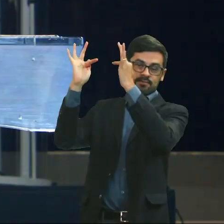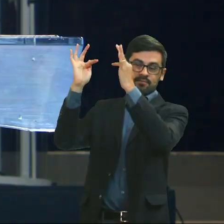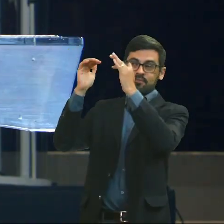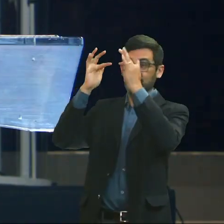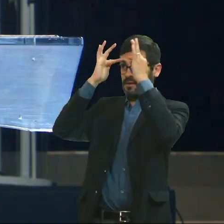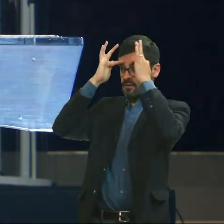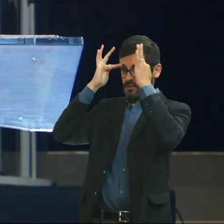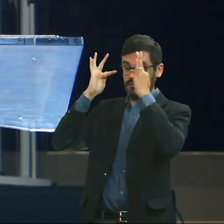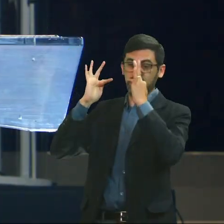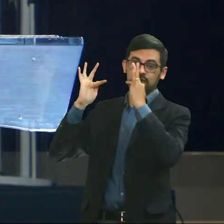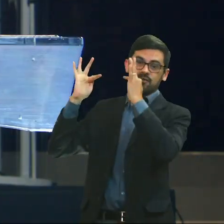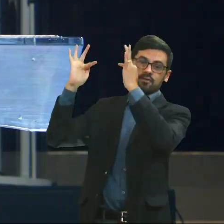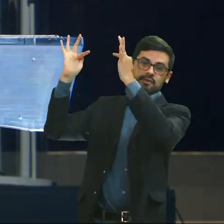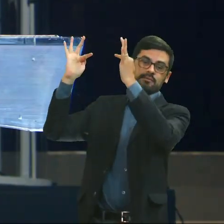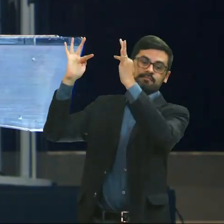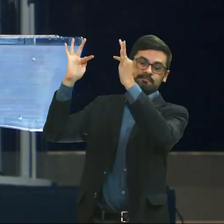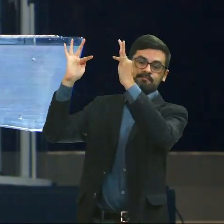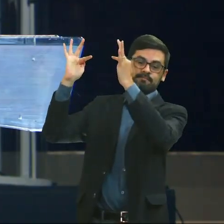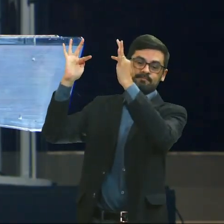Fidelidade.